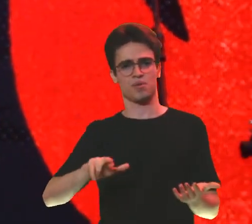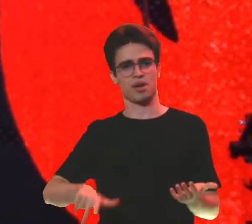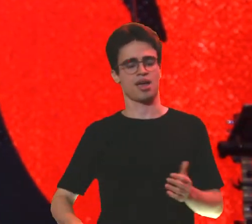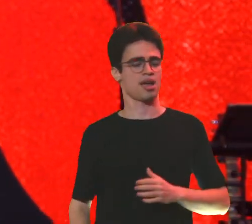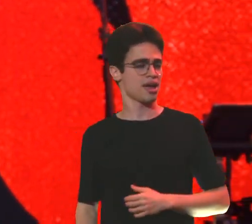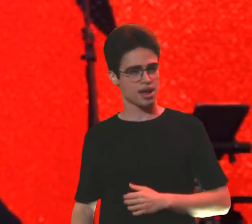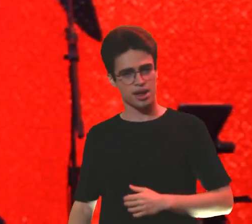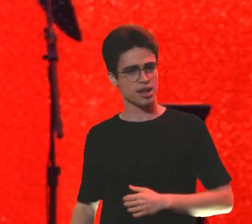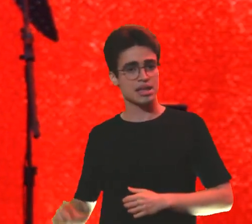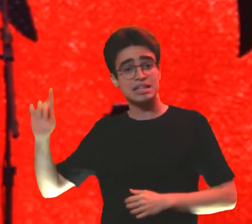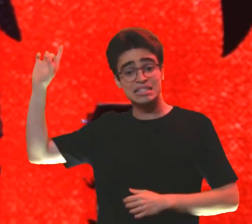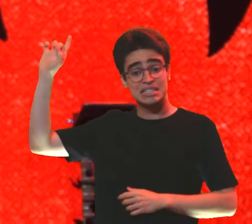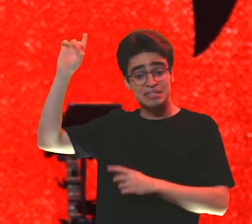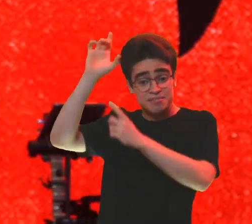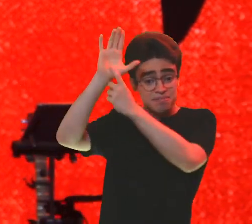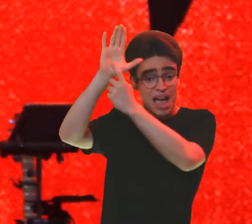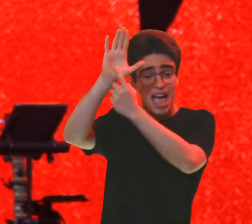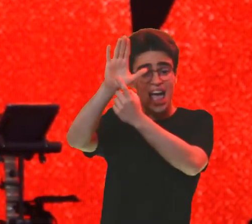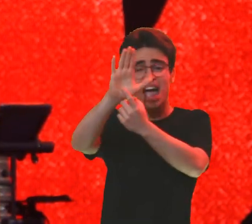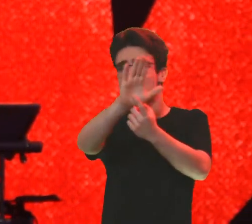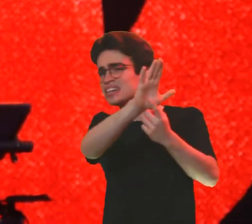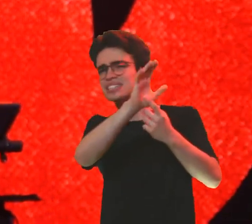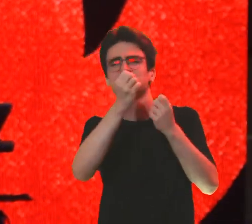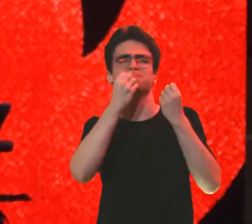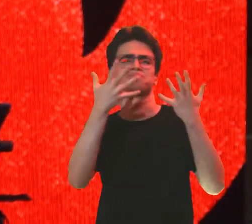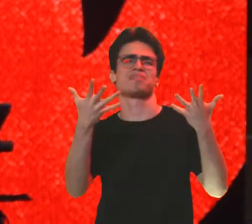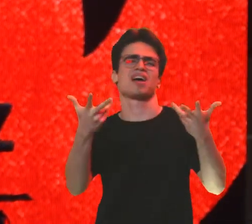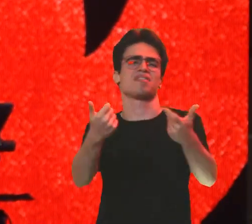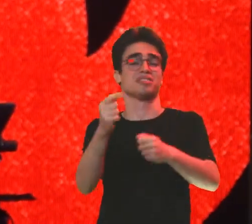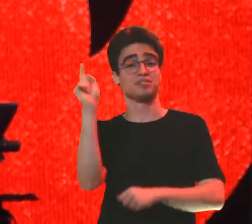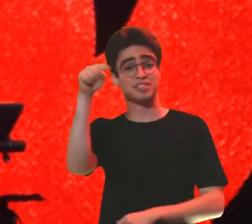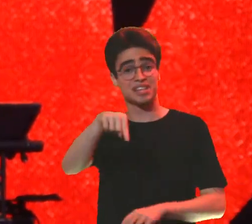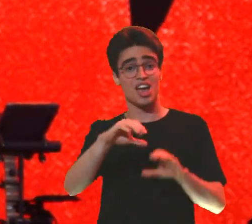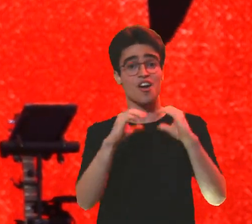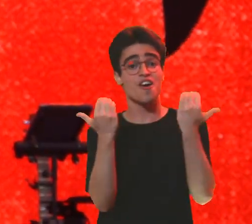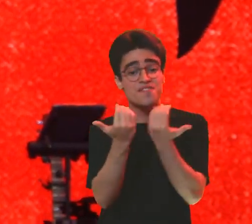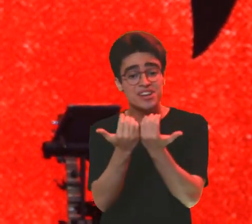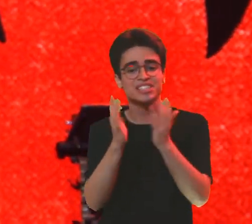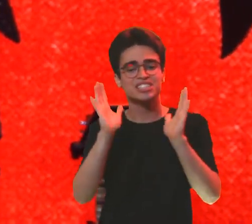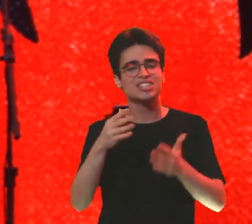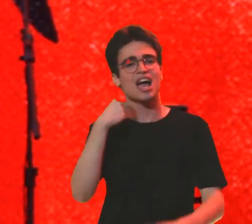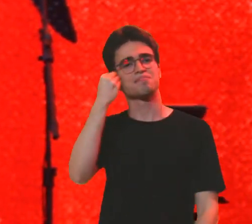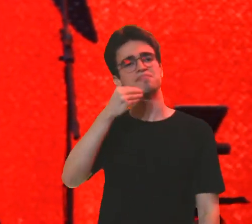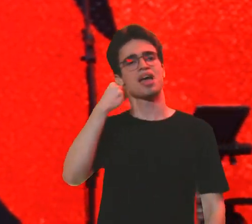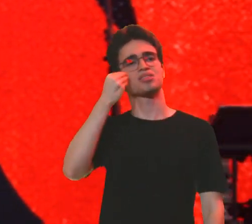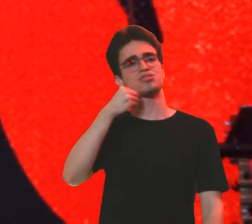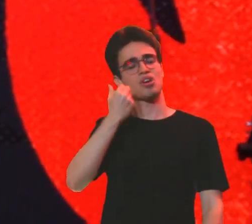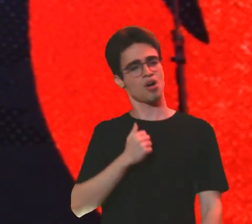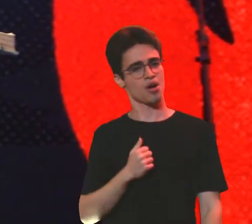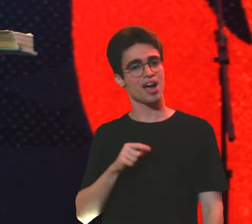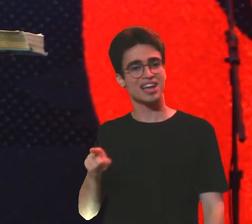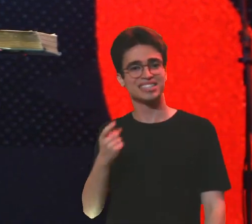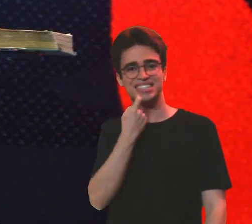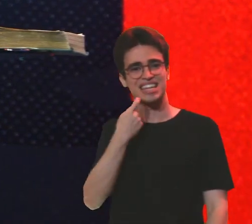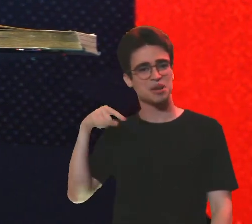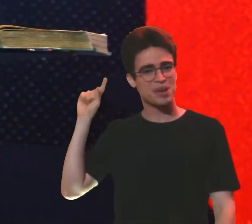A presença manifesta de Deus é muito bom. Quem estava aqui na conferência provou disso. A gente viu na sexta-feira passada. Se você estava aqui,